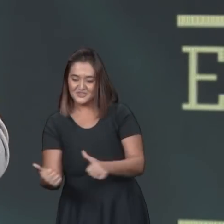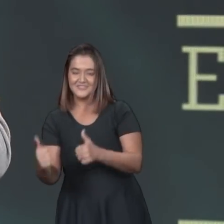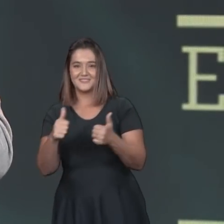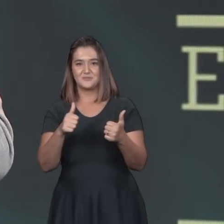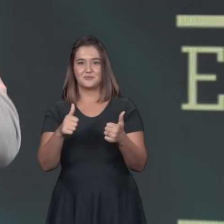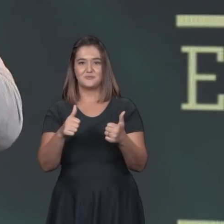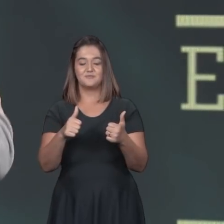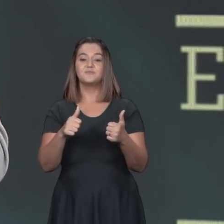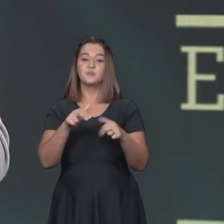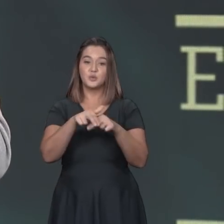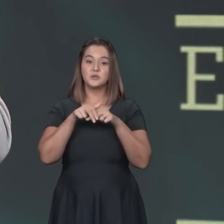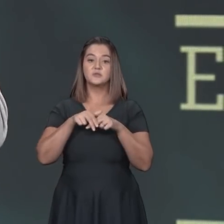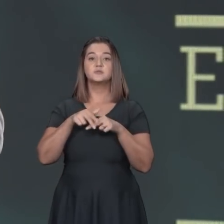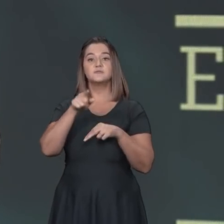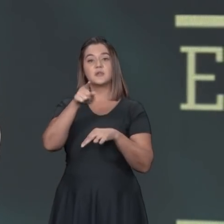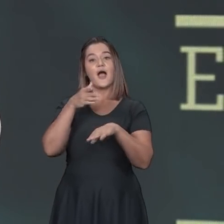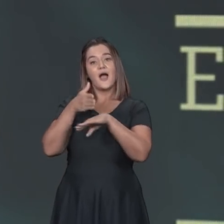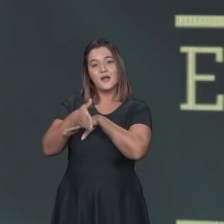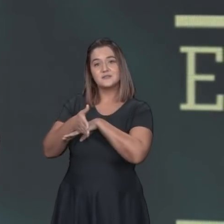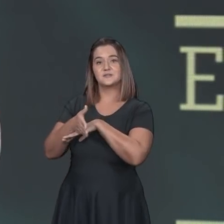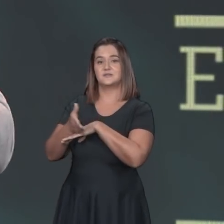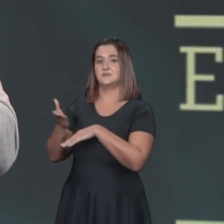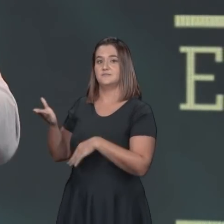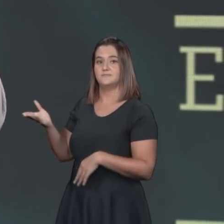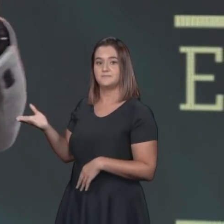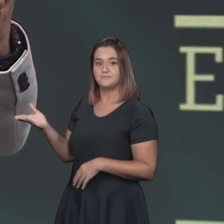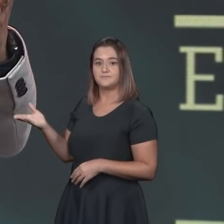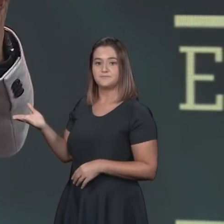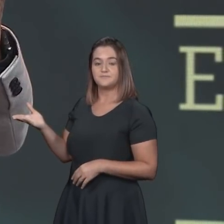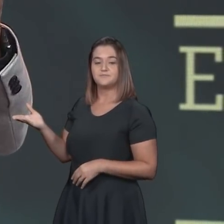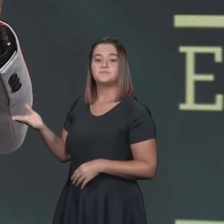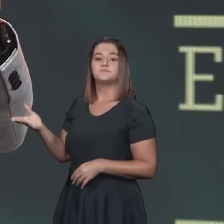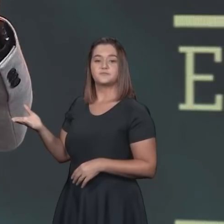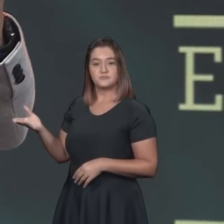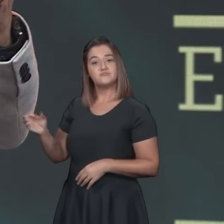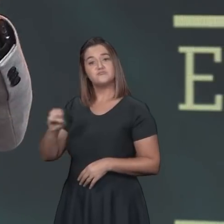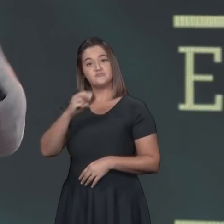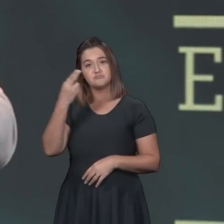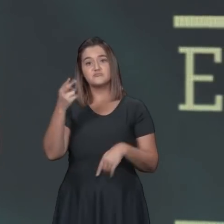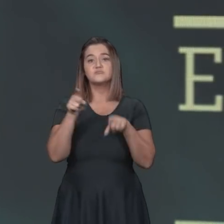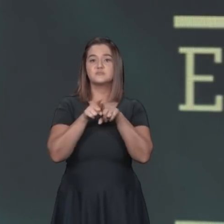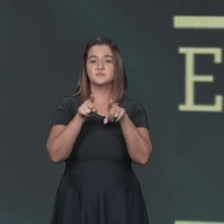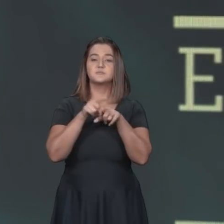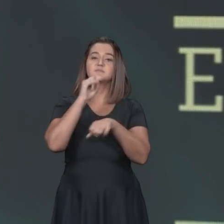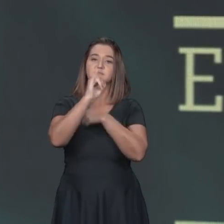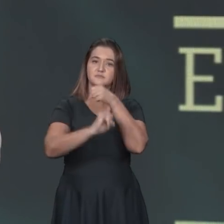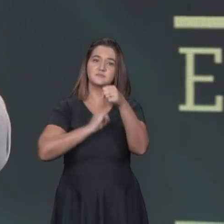eu aceito, eu quero me preparar para o batismo. Ou então pode entrar também pela internet,